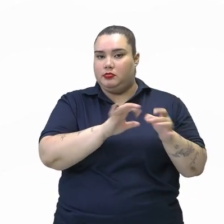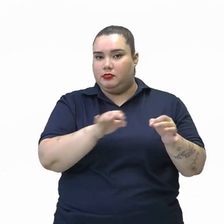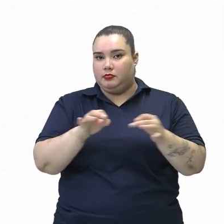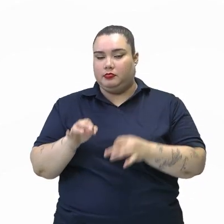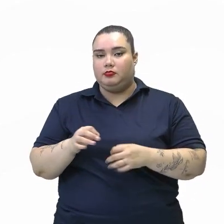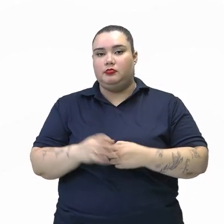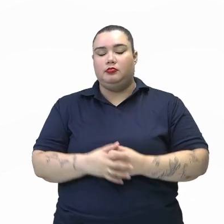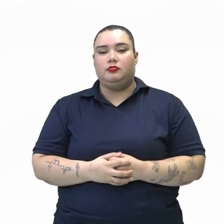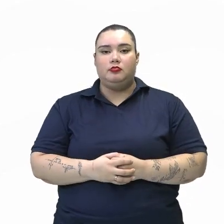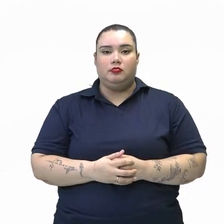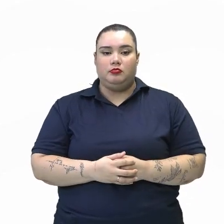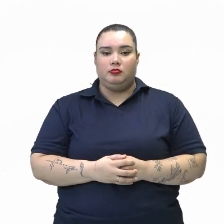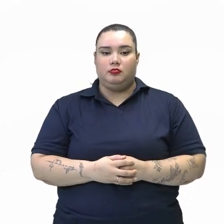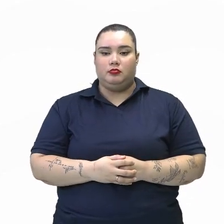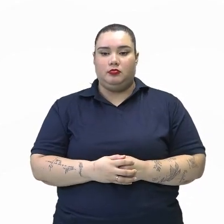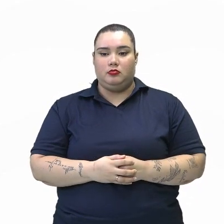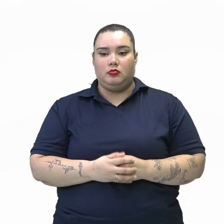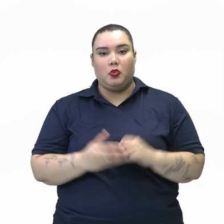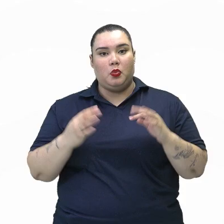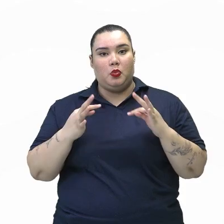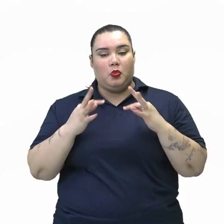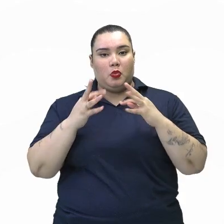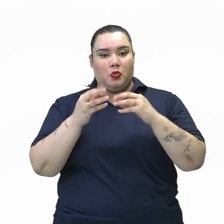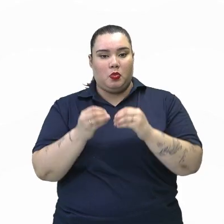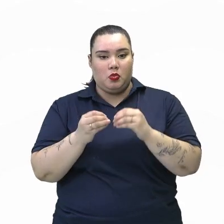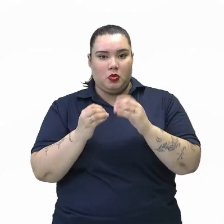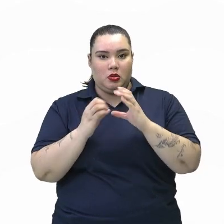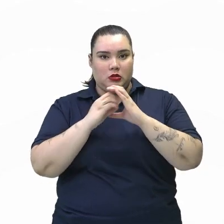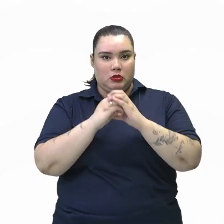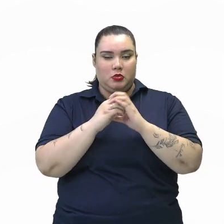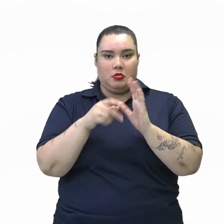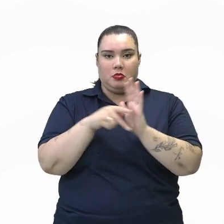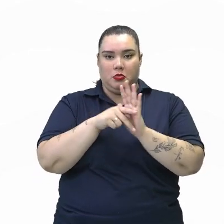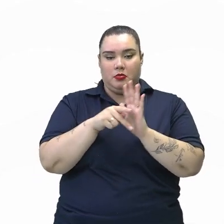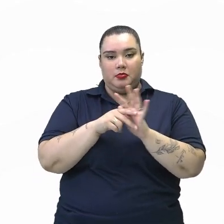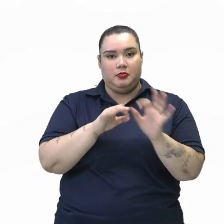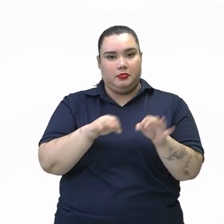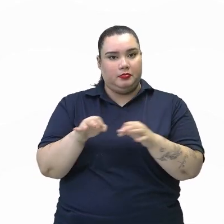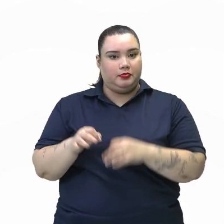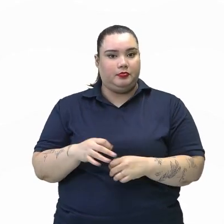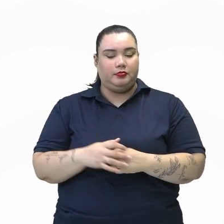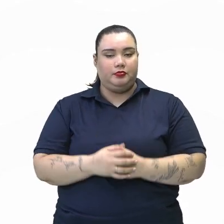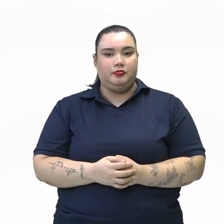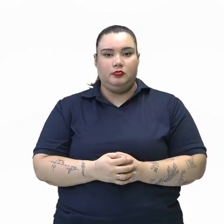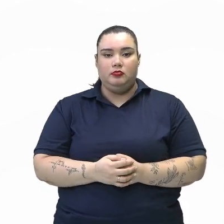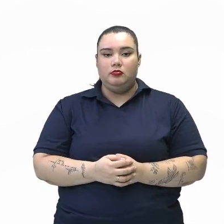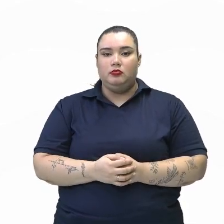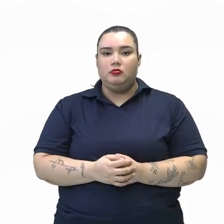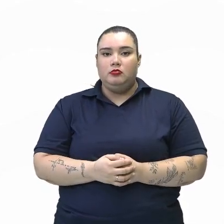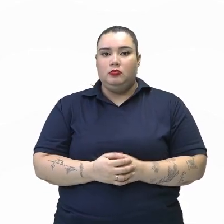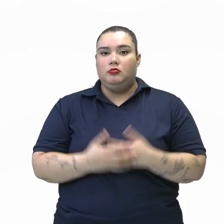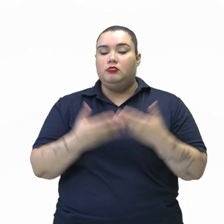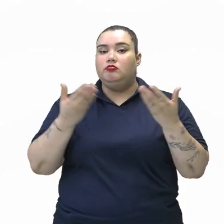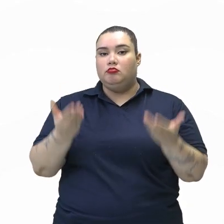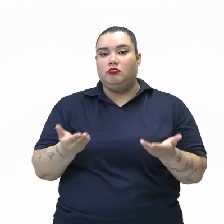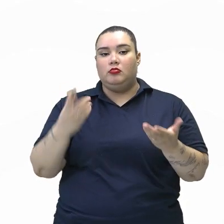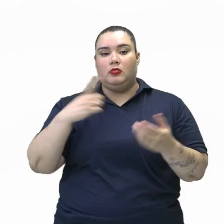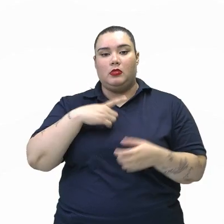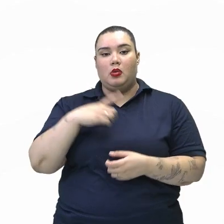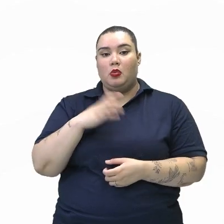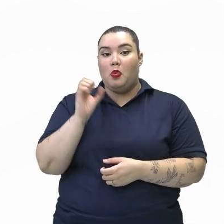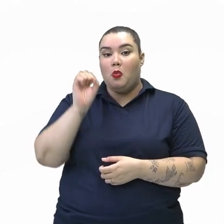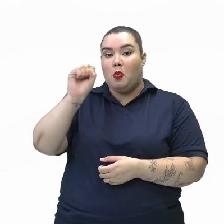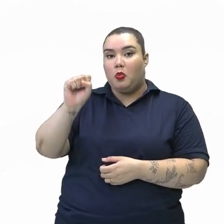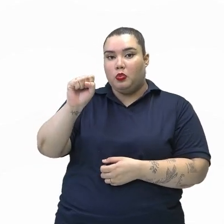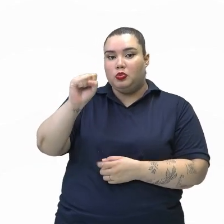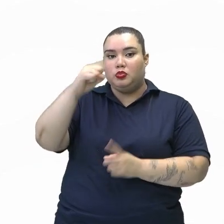bom? Todas as células do tecido vegetal. Então, existem 8